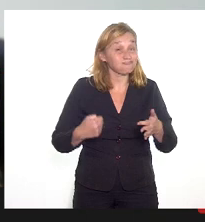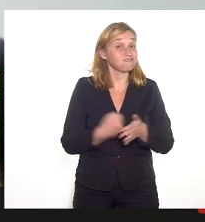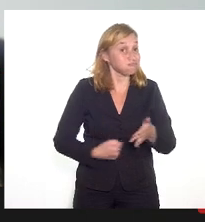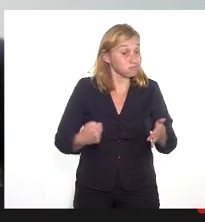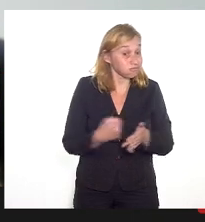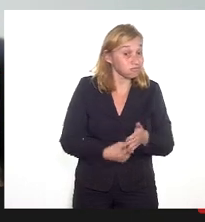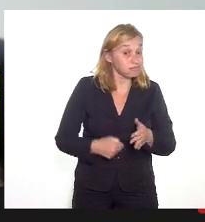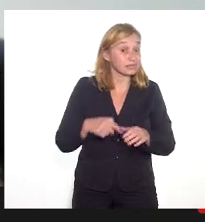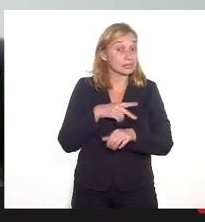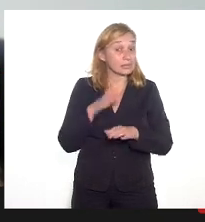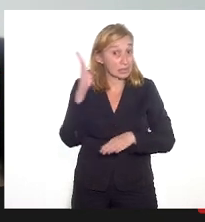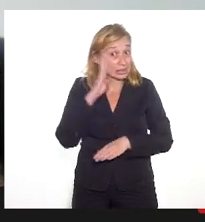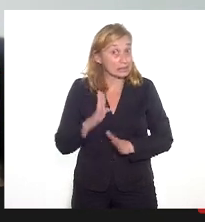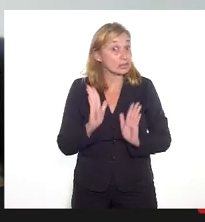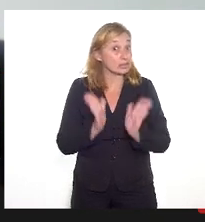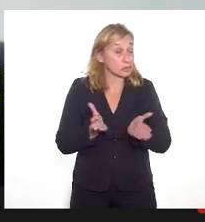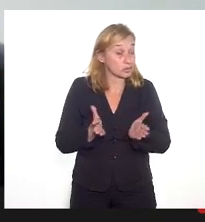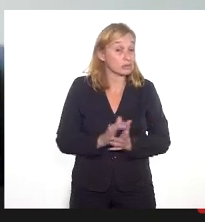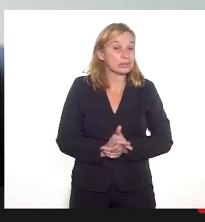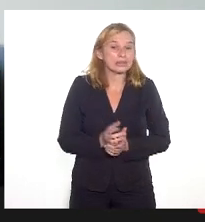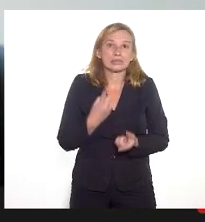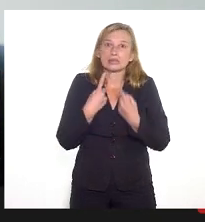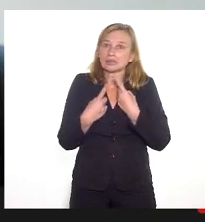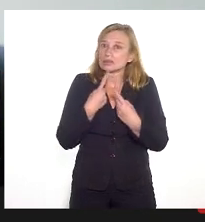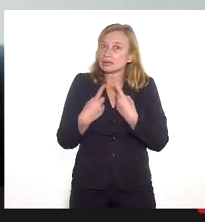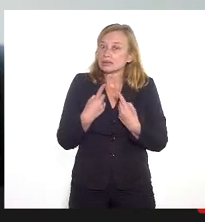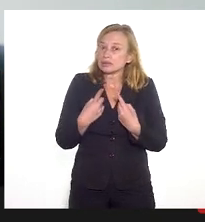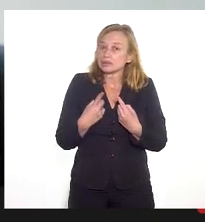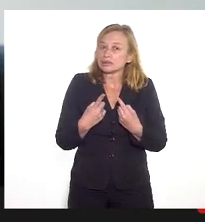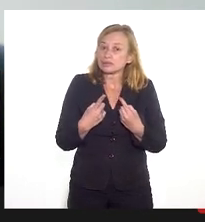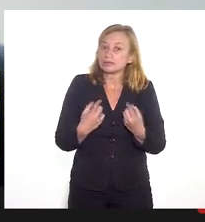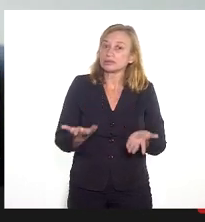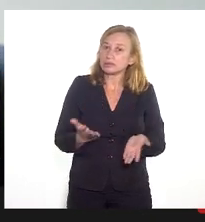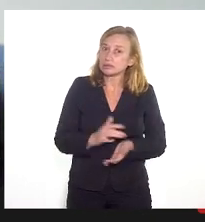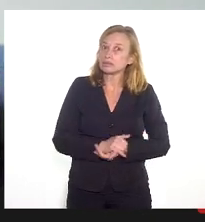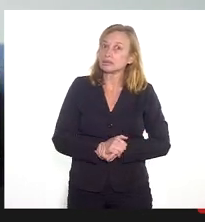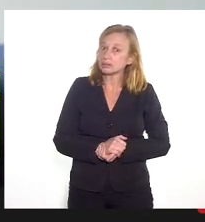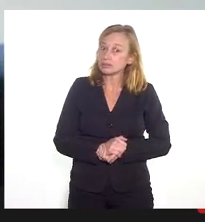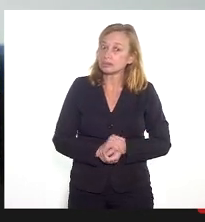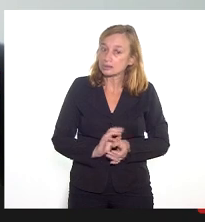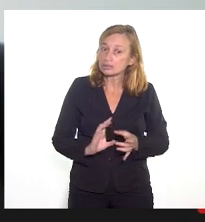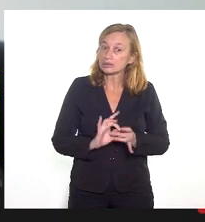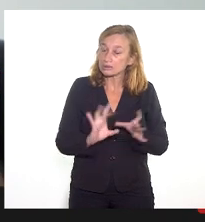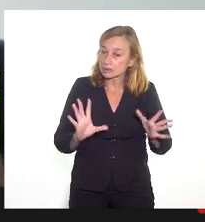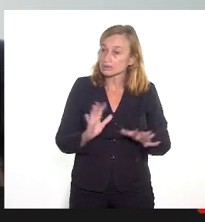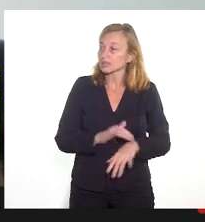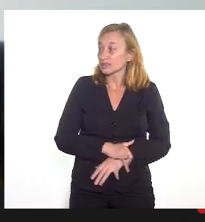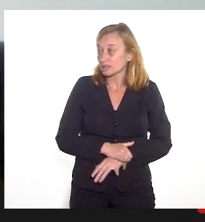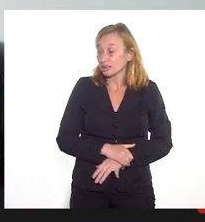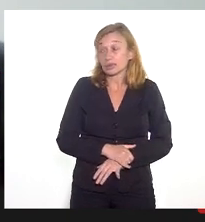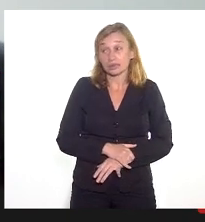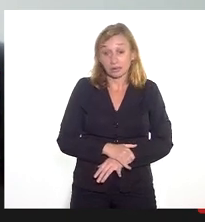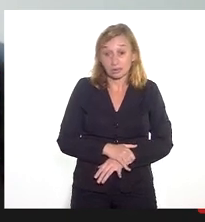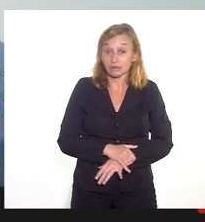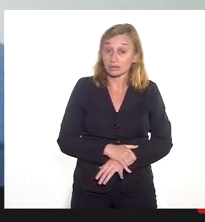nesse Brasil hoje que discutir a mídia ainda, né? A democratização se tornou uma